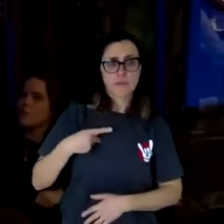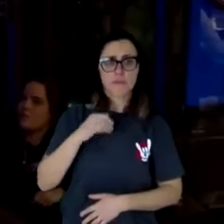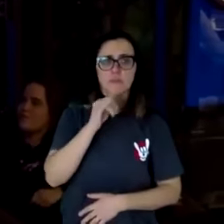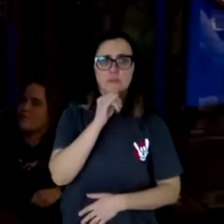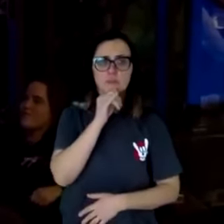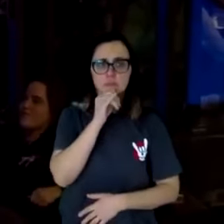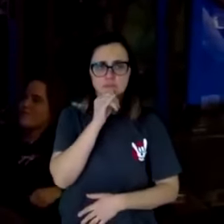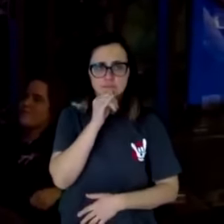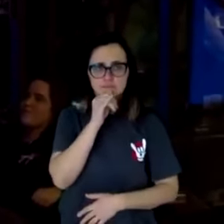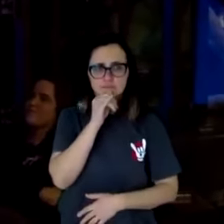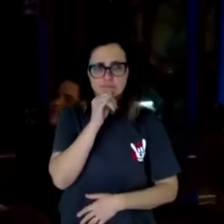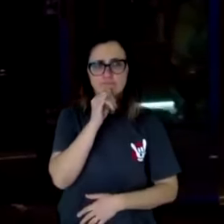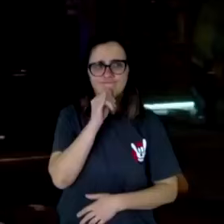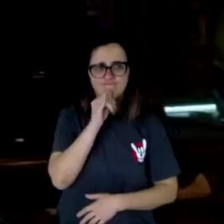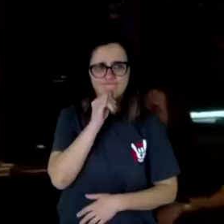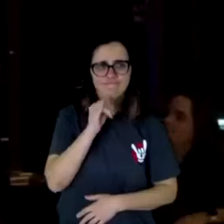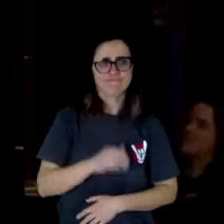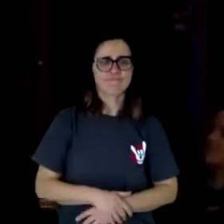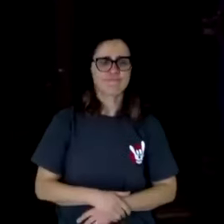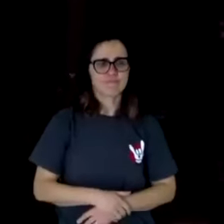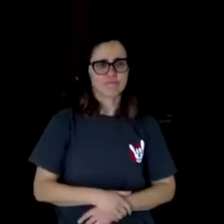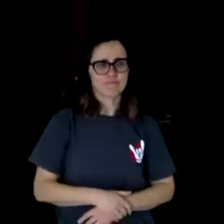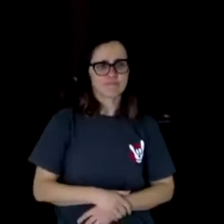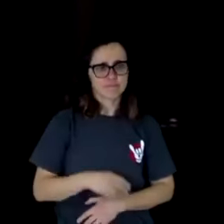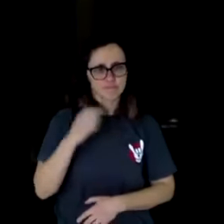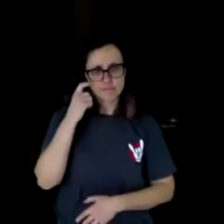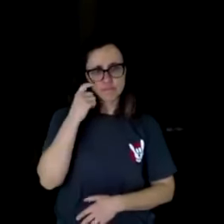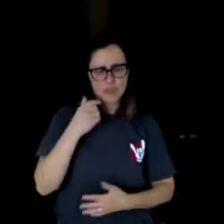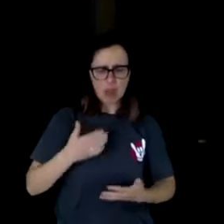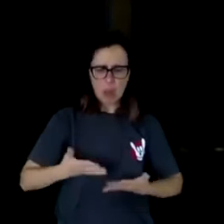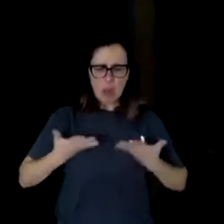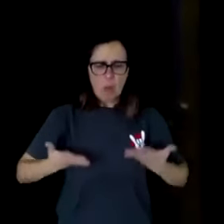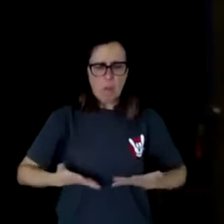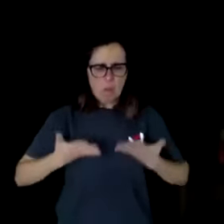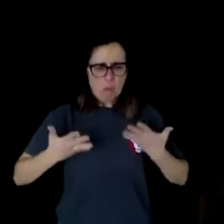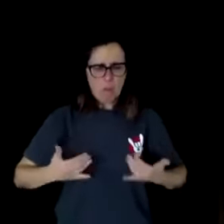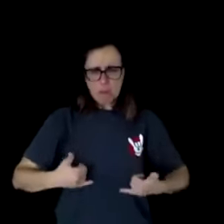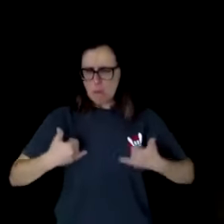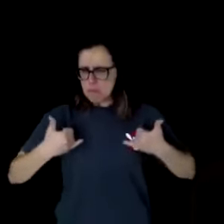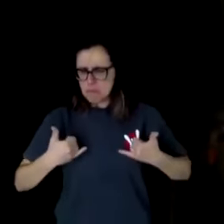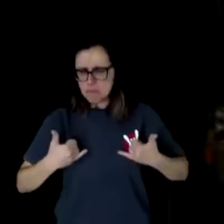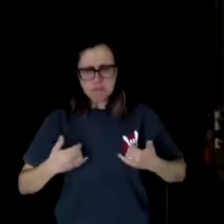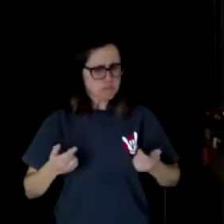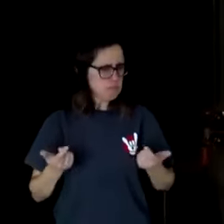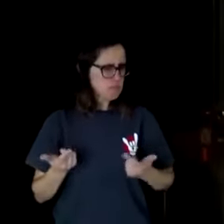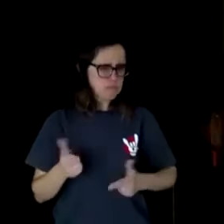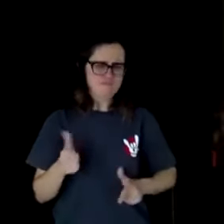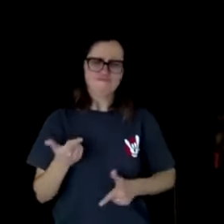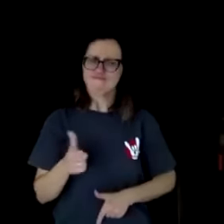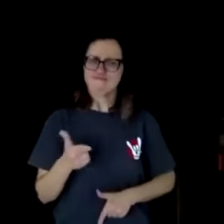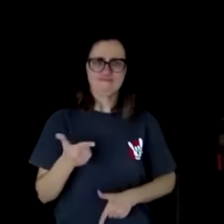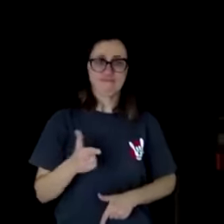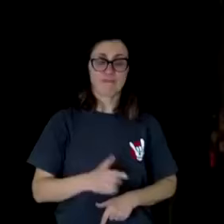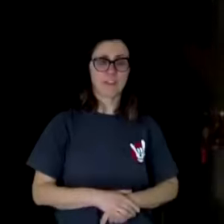corretivos dele ali na salia se ele se exaltar vem cá pastor Nadinho preciso de você